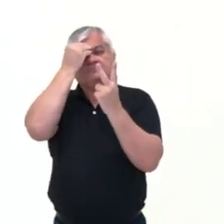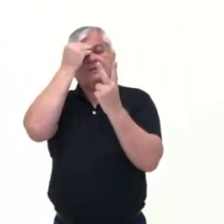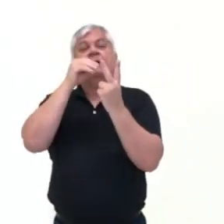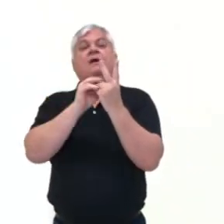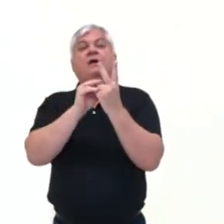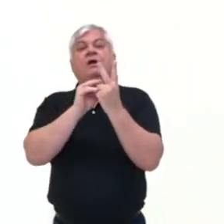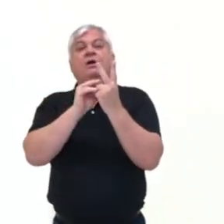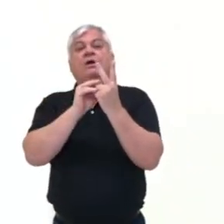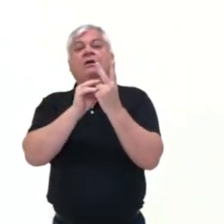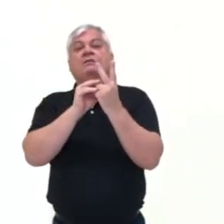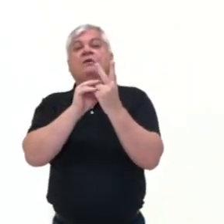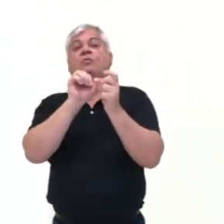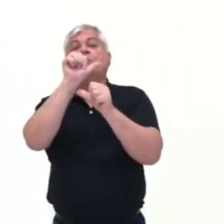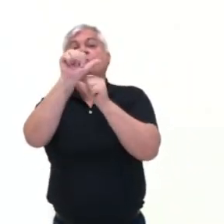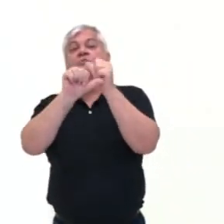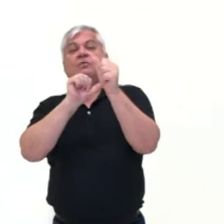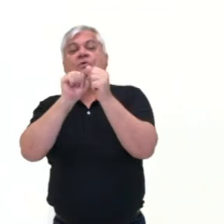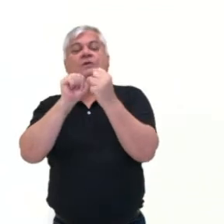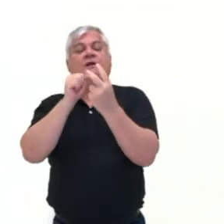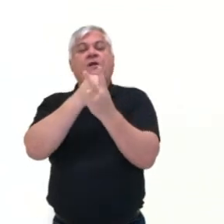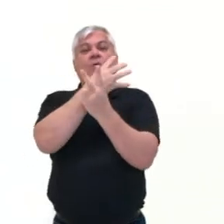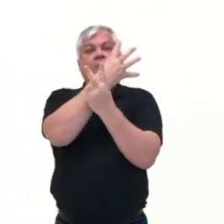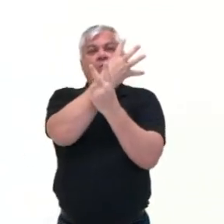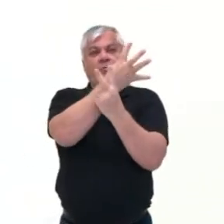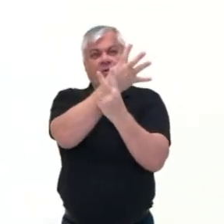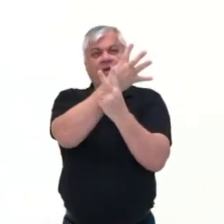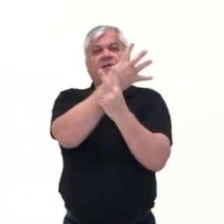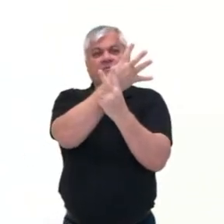O denominador vira o índice.